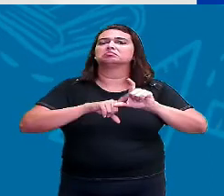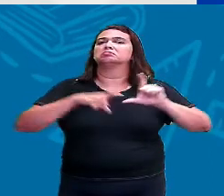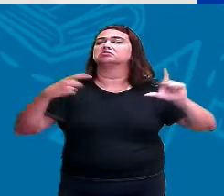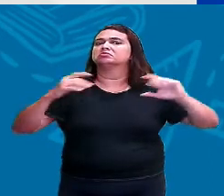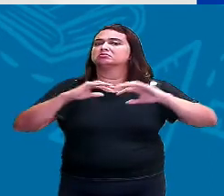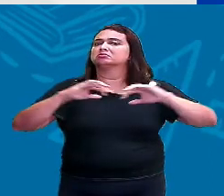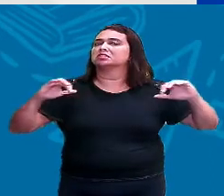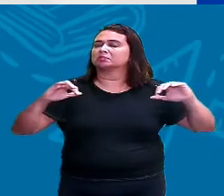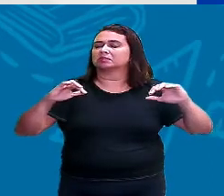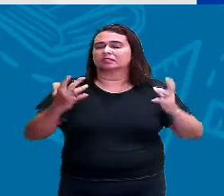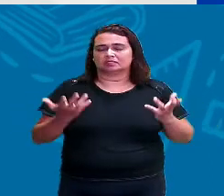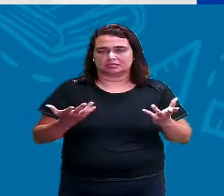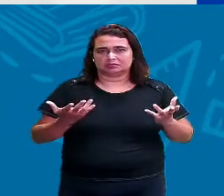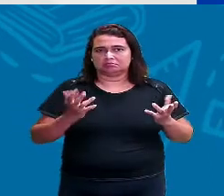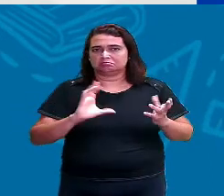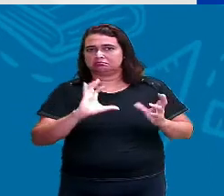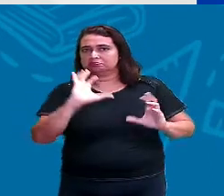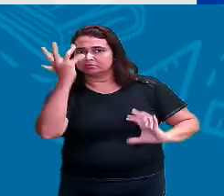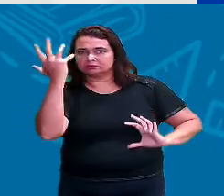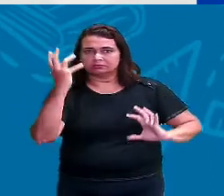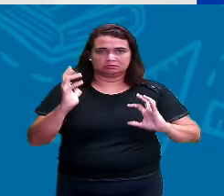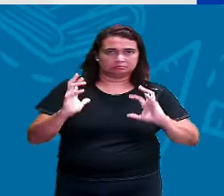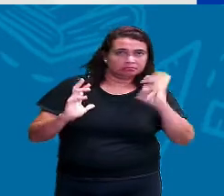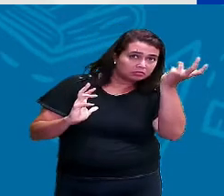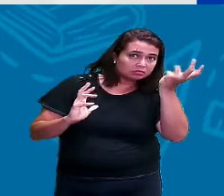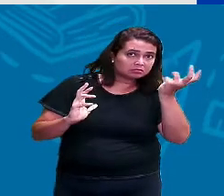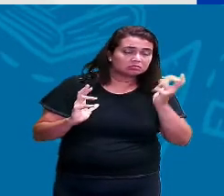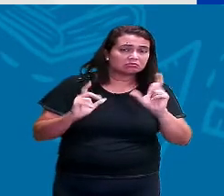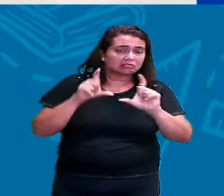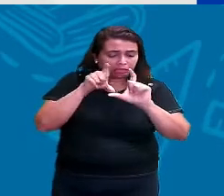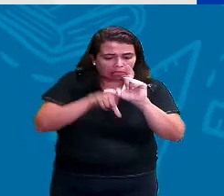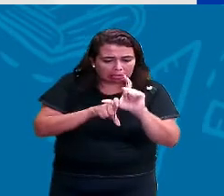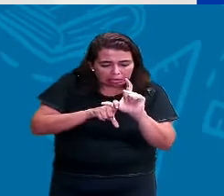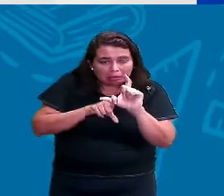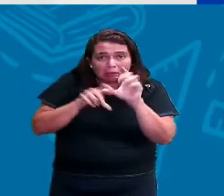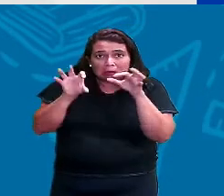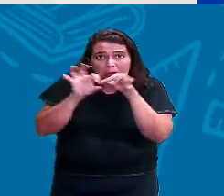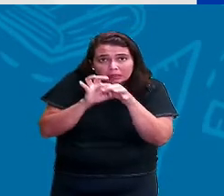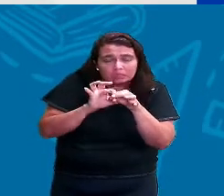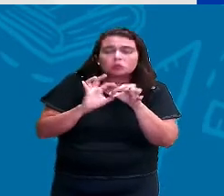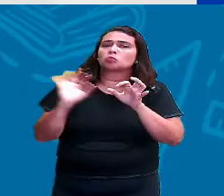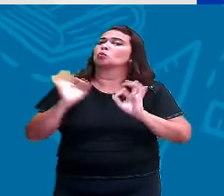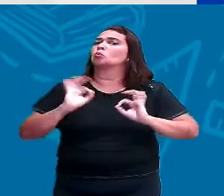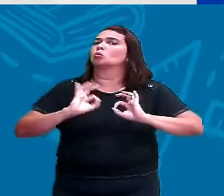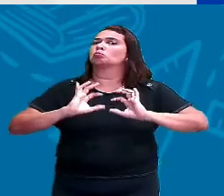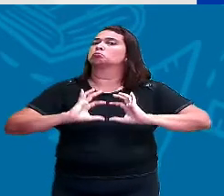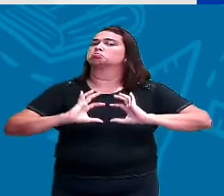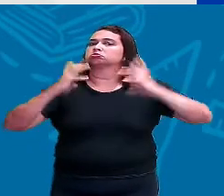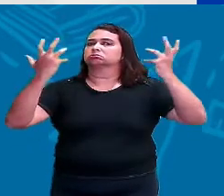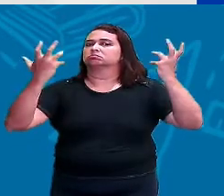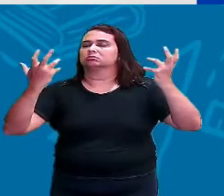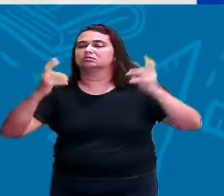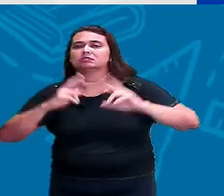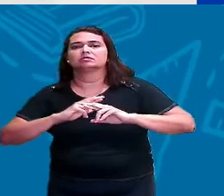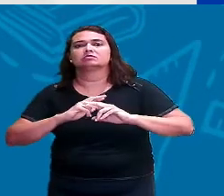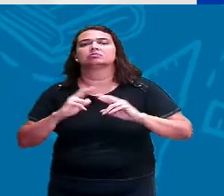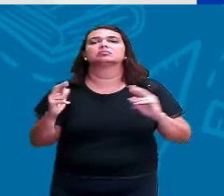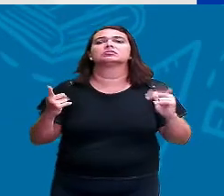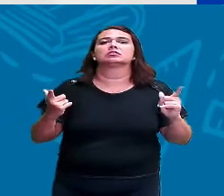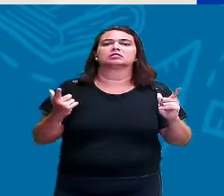independentes, eles não dependem de outro. É o que ele disse aqui. Então, se são